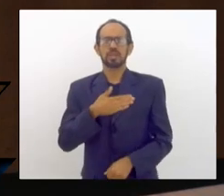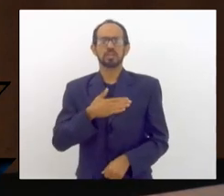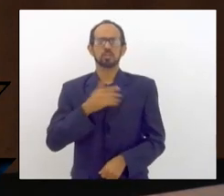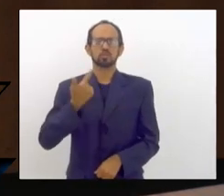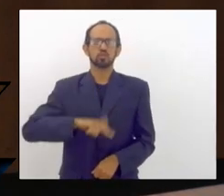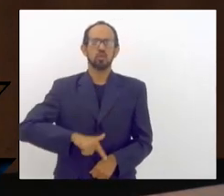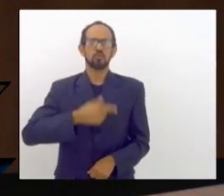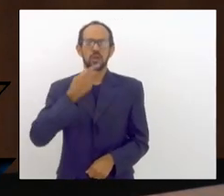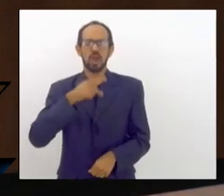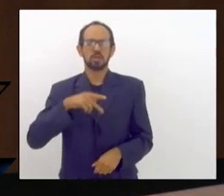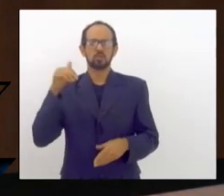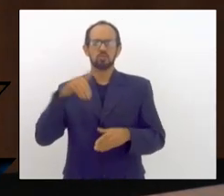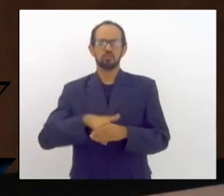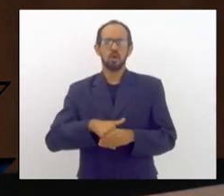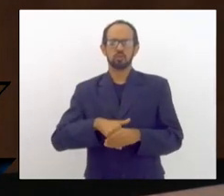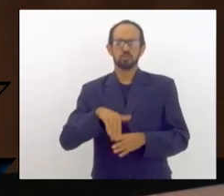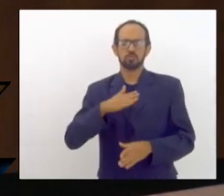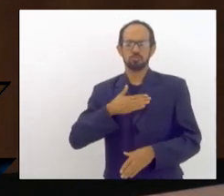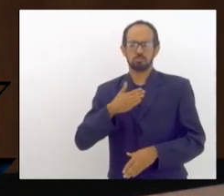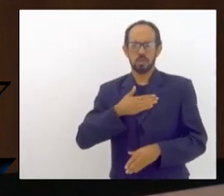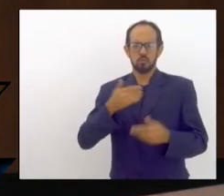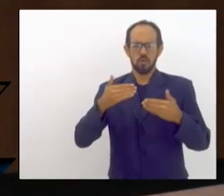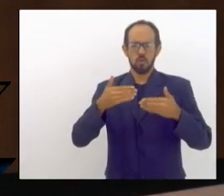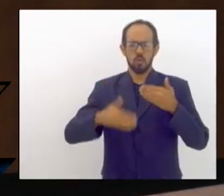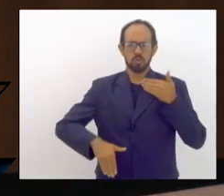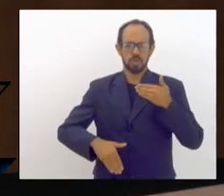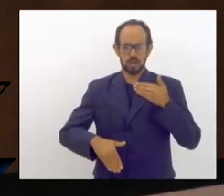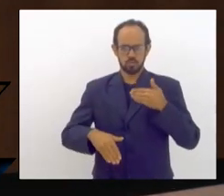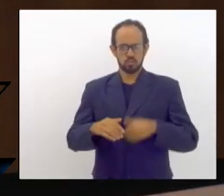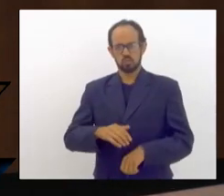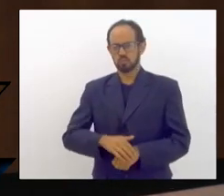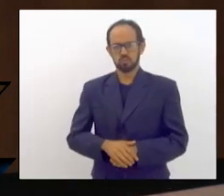falar sobre o voto que proferi, foi um voto contrário,